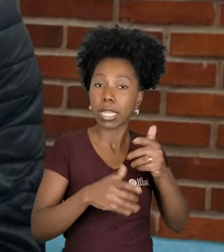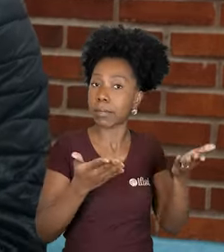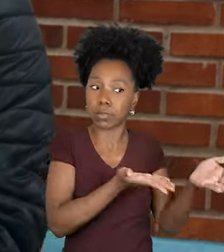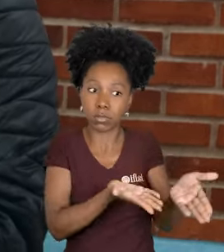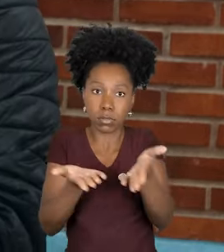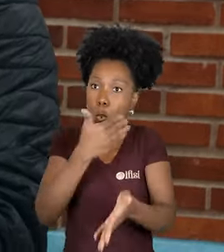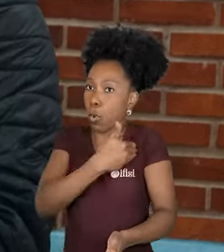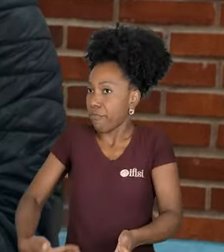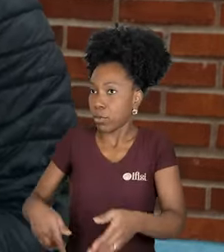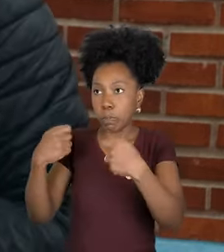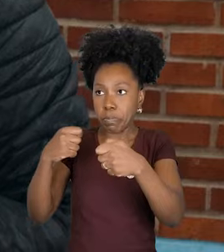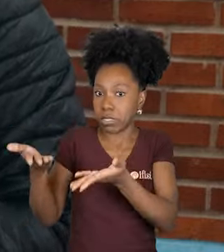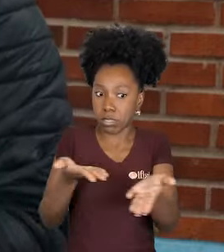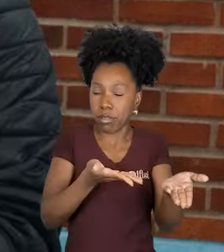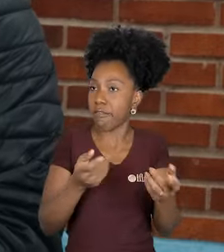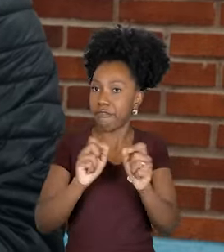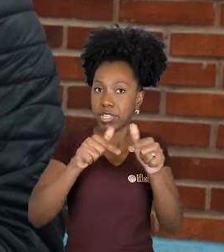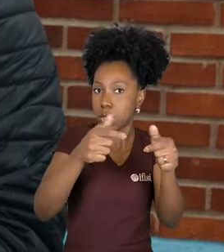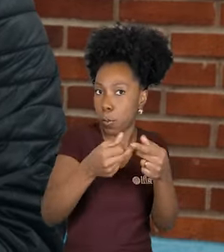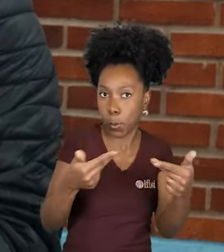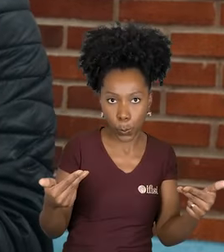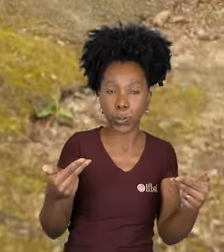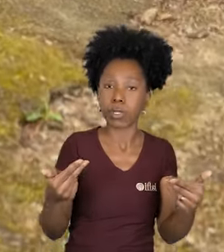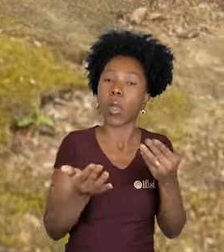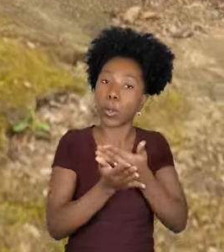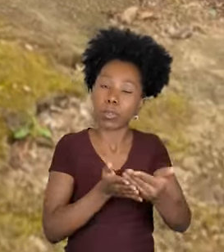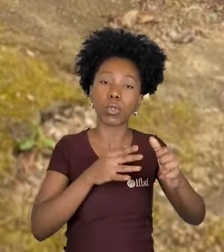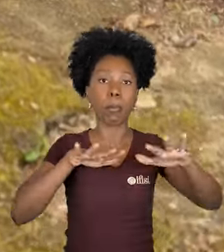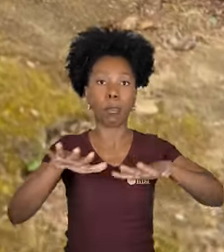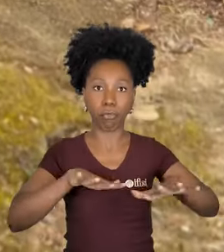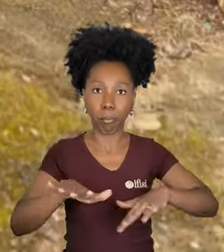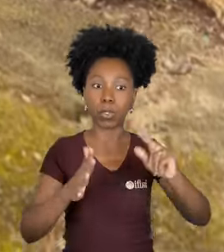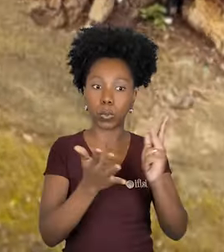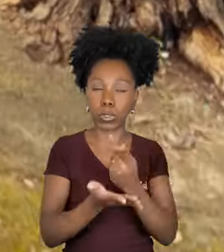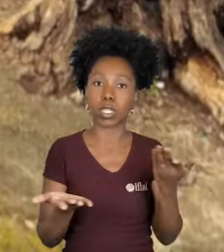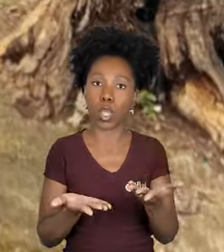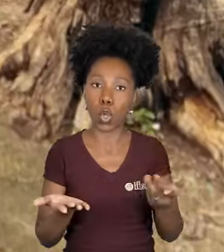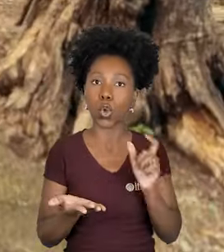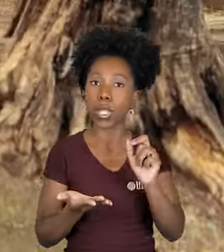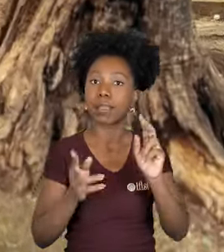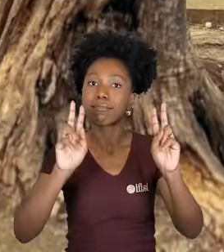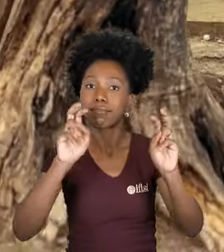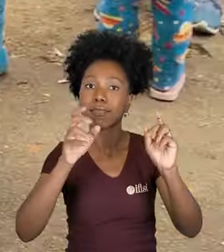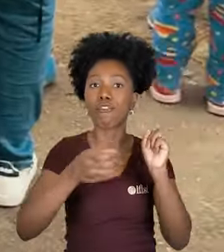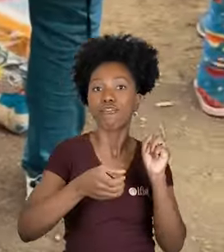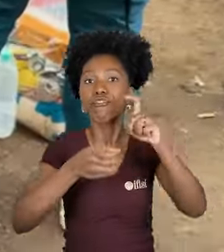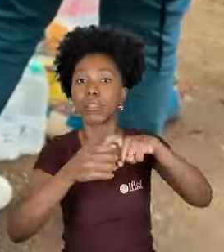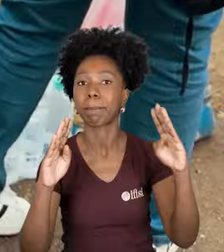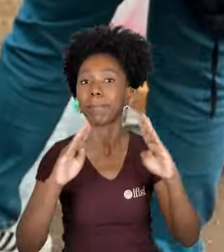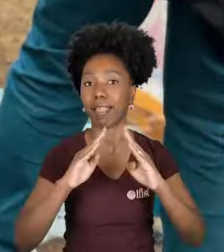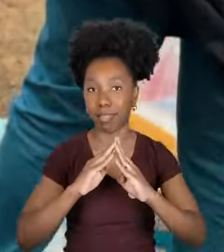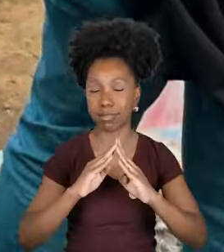nos cuidados do poder público. A partir disso, a gente iniciou alguns movimentos, que são esse movimento que está acontecendo agora, De Volta para Casa,